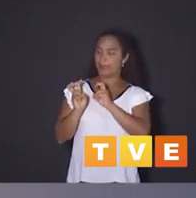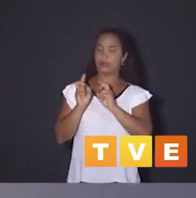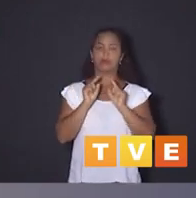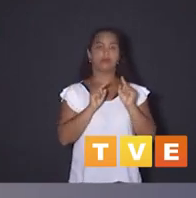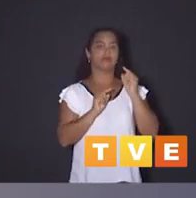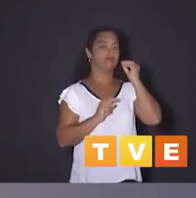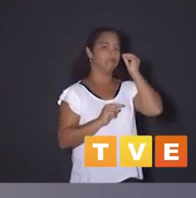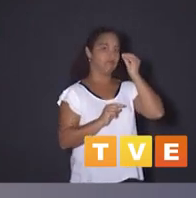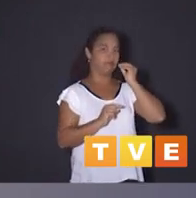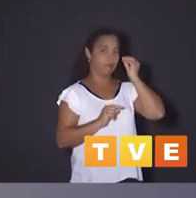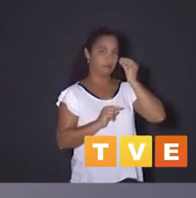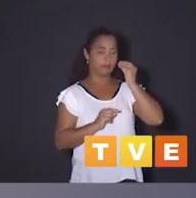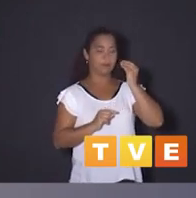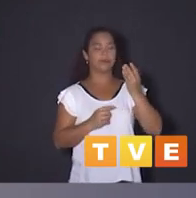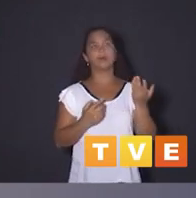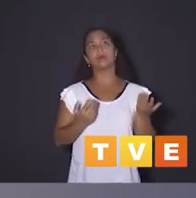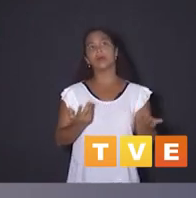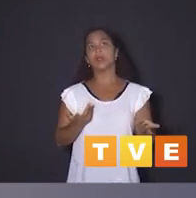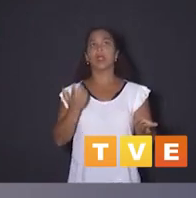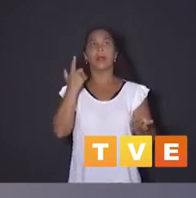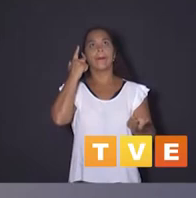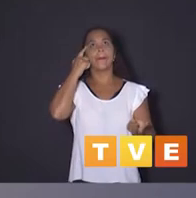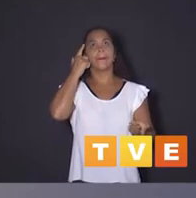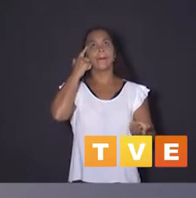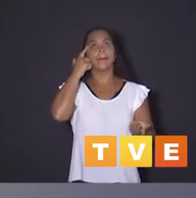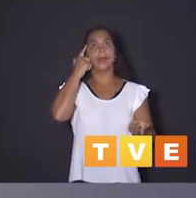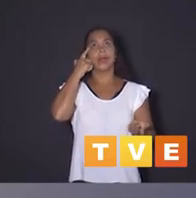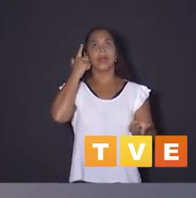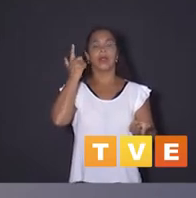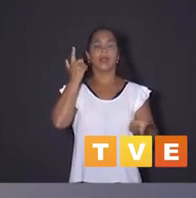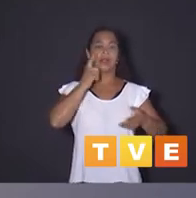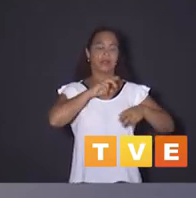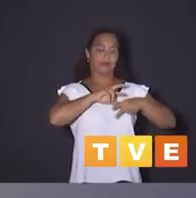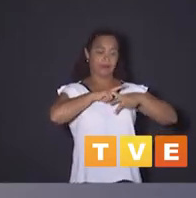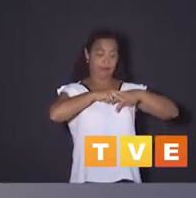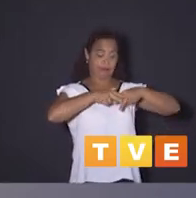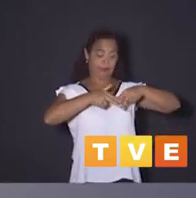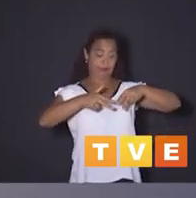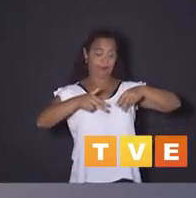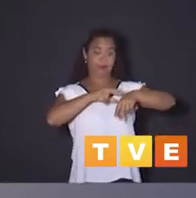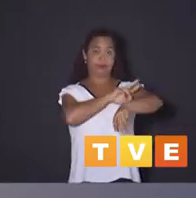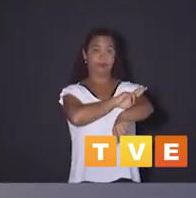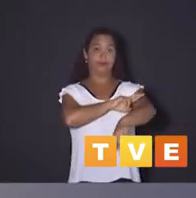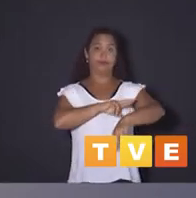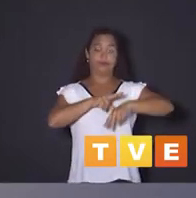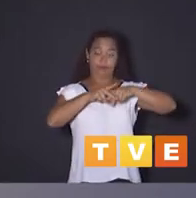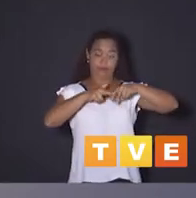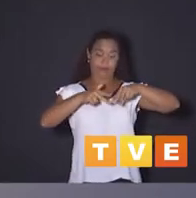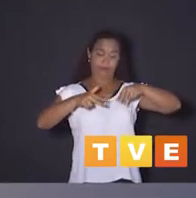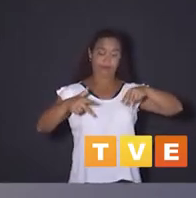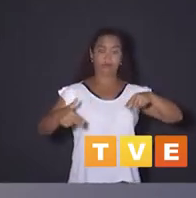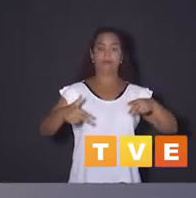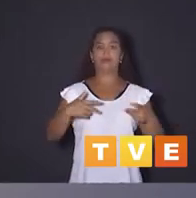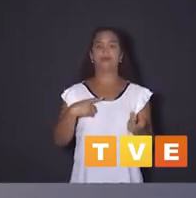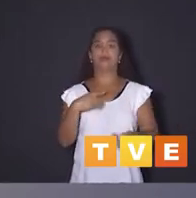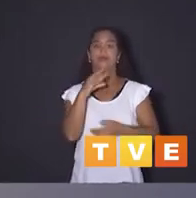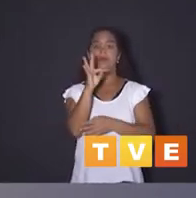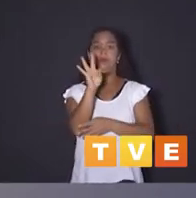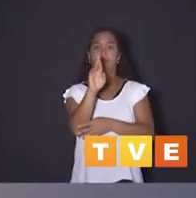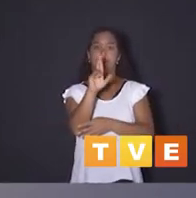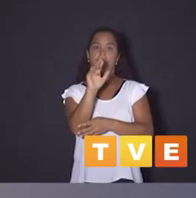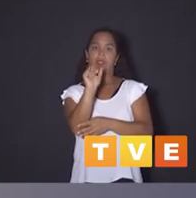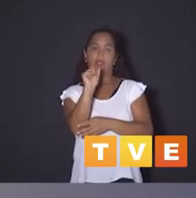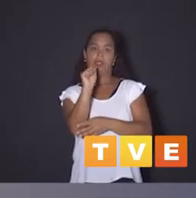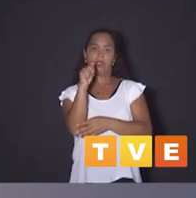se a gente pensa por exemplo os possíveis trânsitos de gênero na expressividade de pessoas trans de mulheres